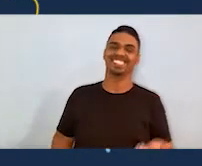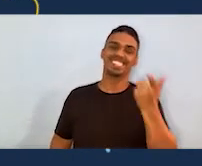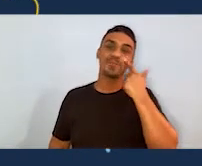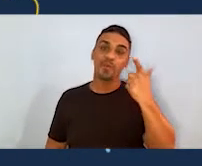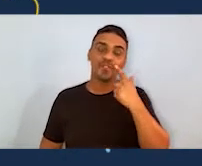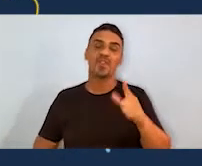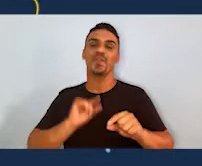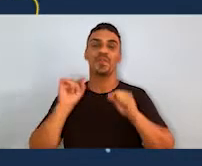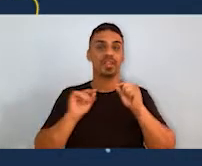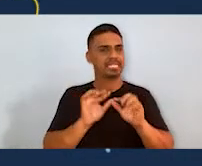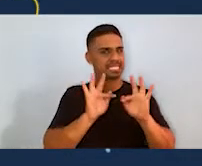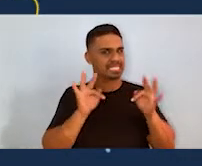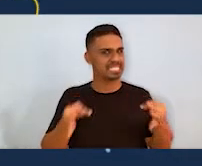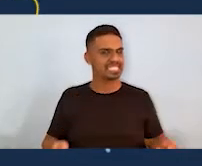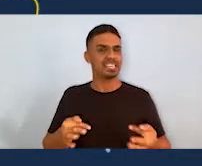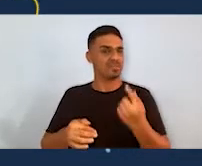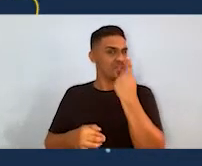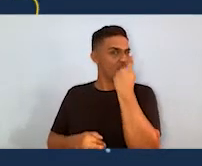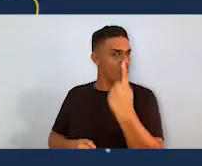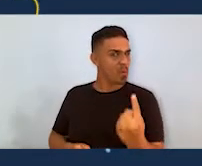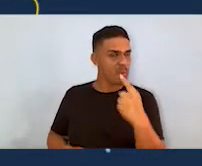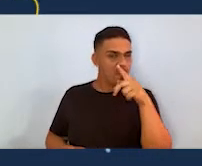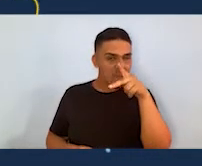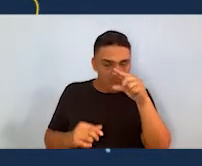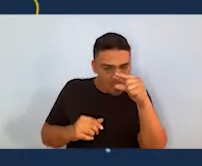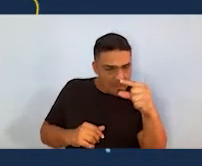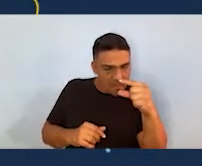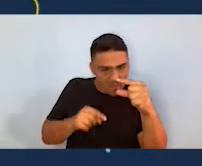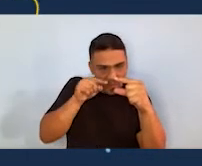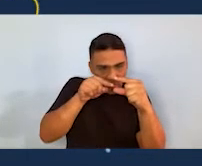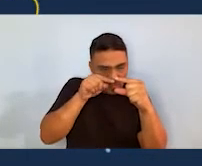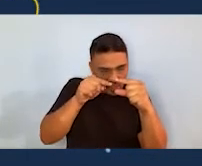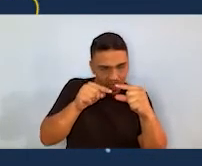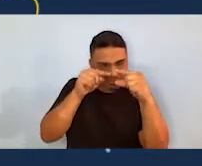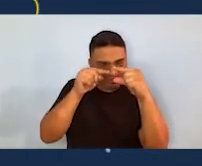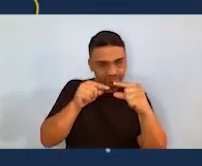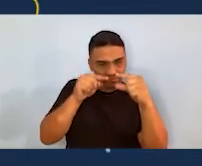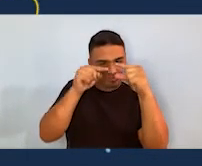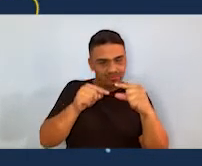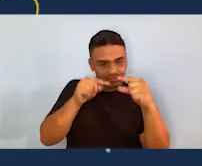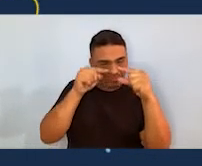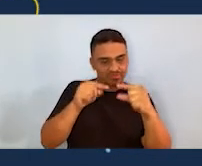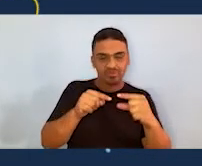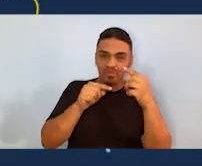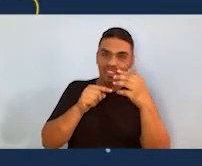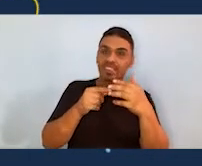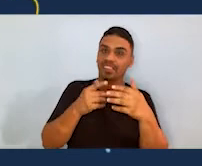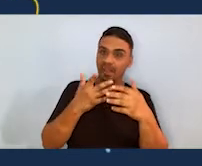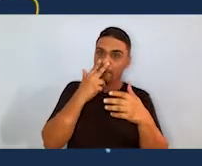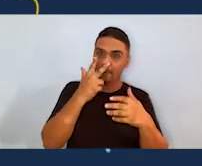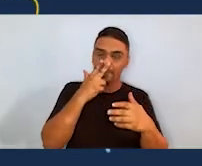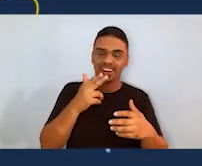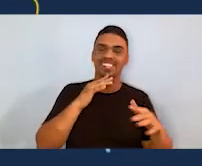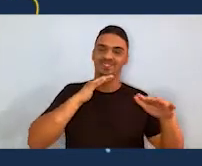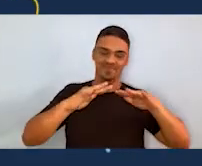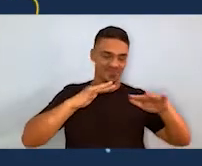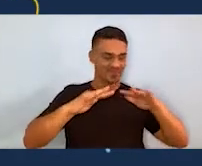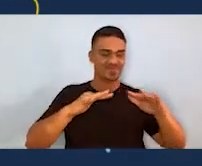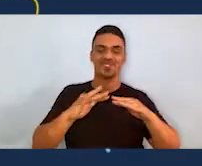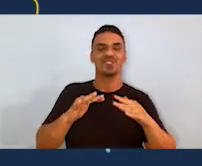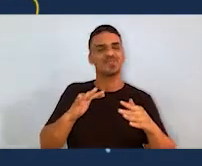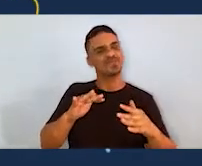ver, com uma coisa simples, mover um pixel na folhinha já deu uma ideia de movimento, já deu uma